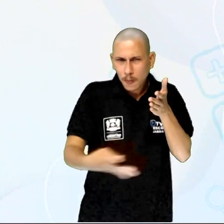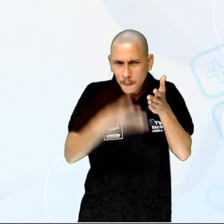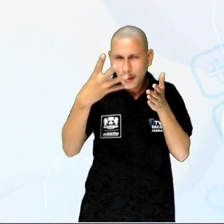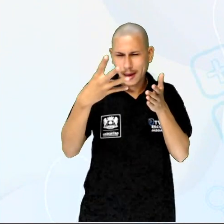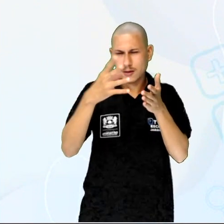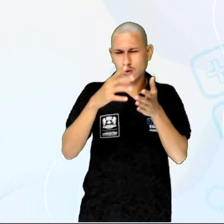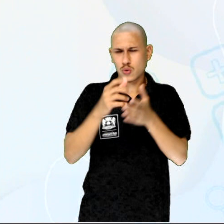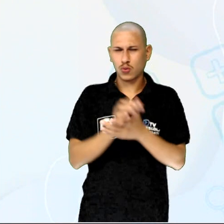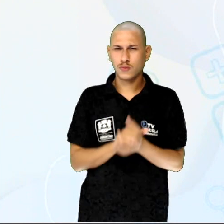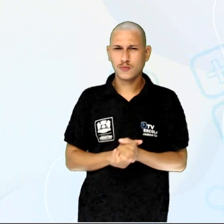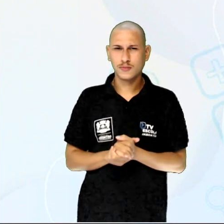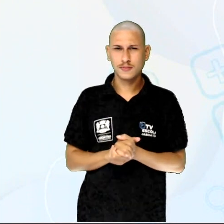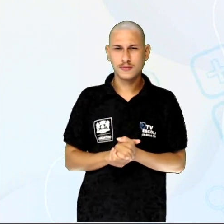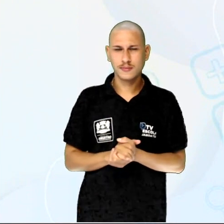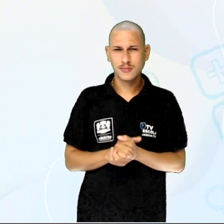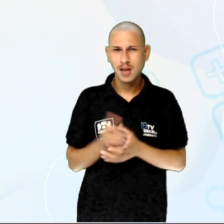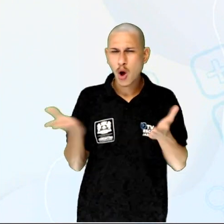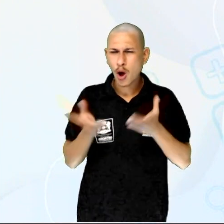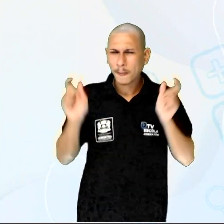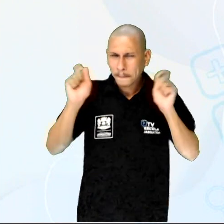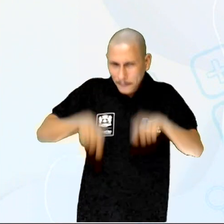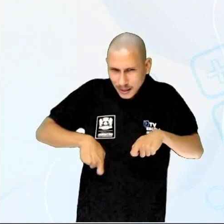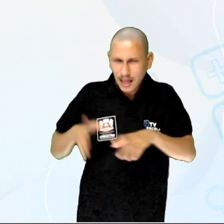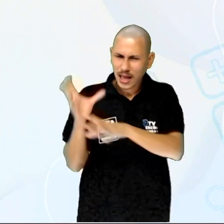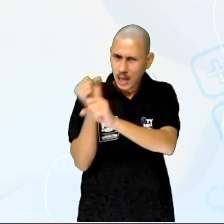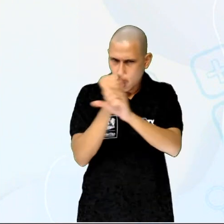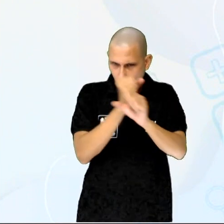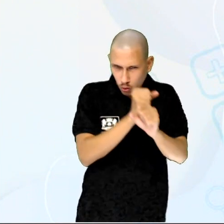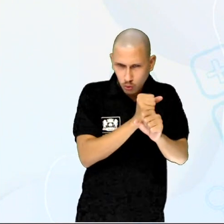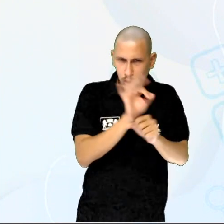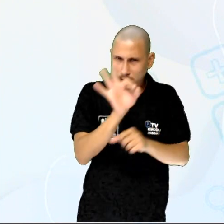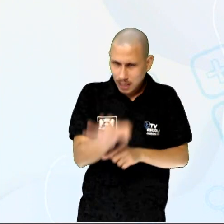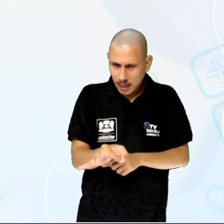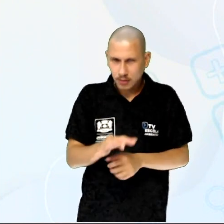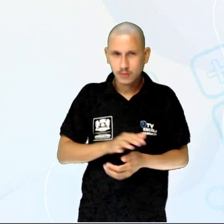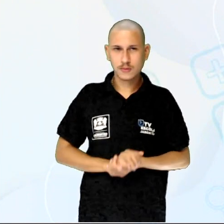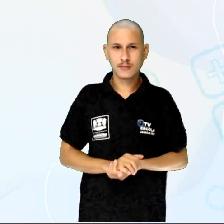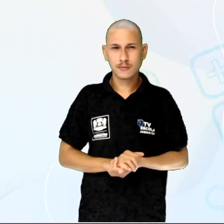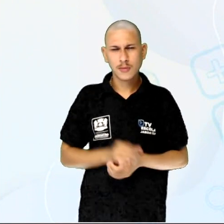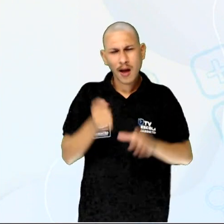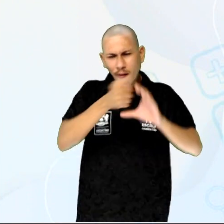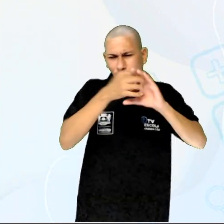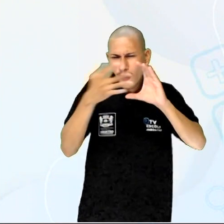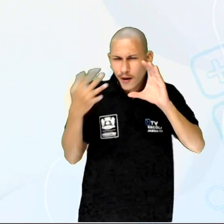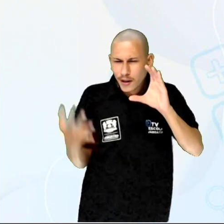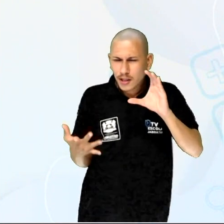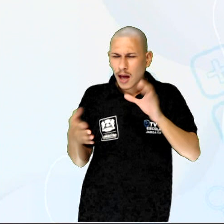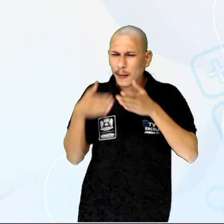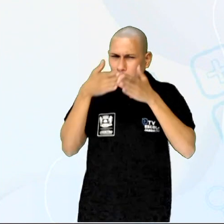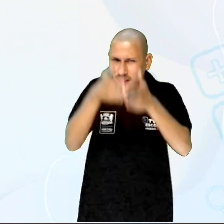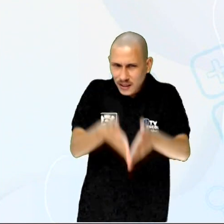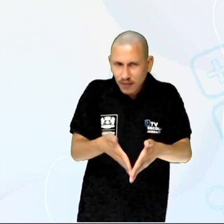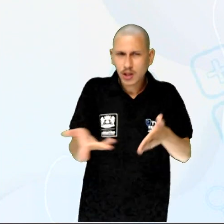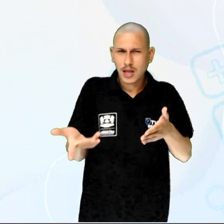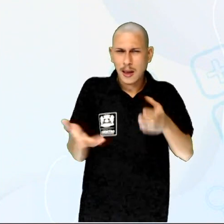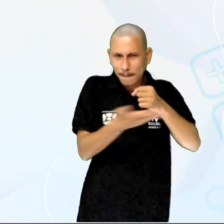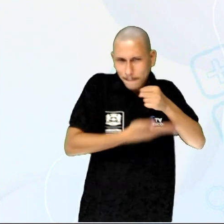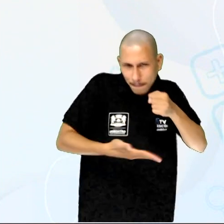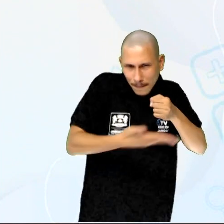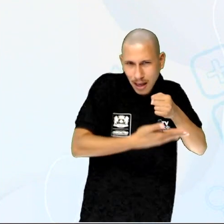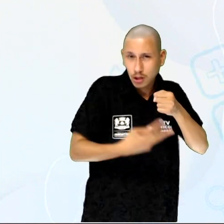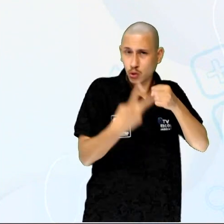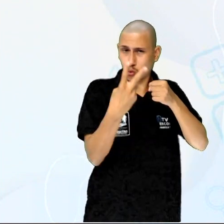e agora a gente vai precisar calcular a área dele, né? O trapézio tem essa característica, né, que ele tem duas bases, uma base maior e uma base